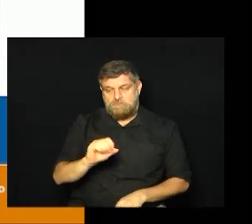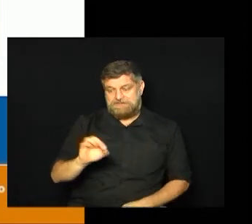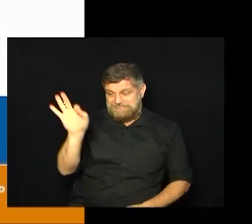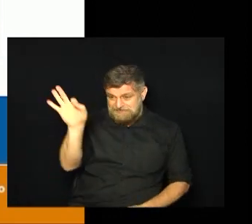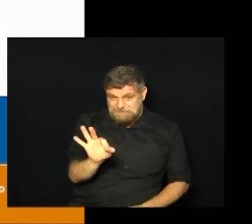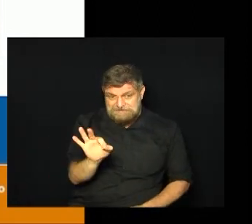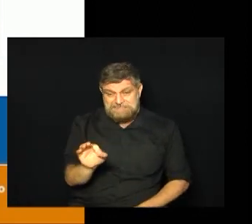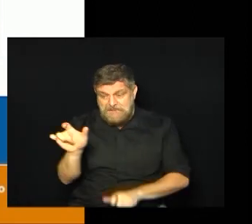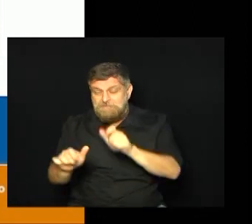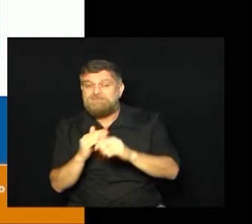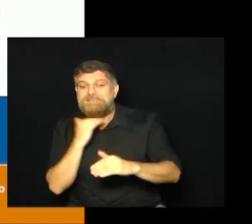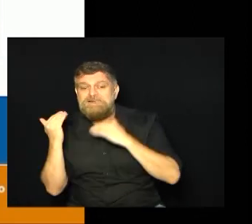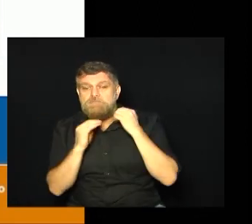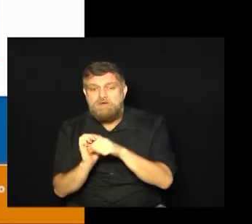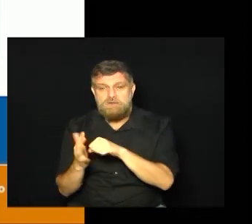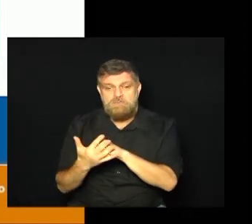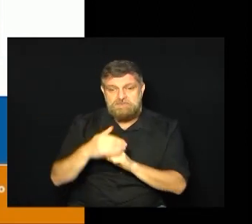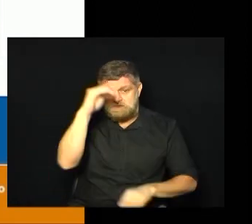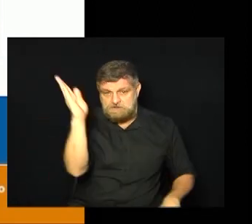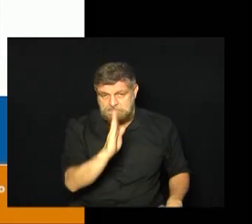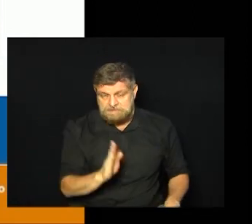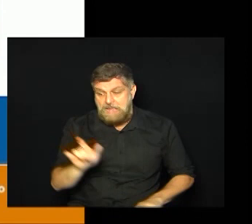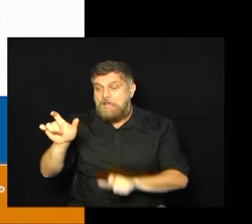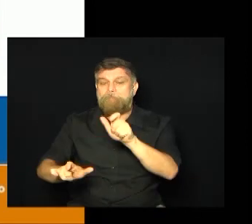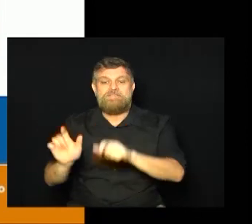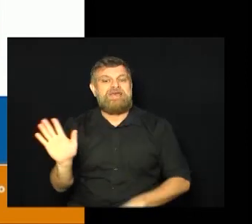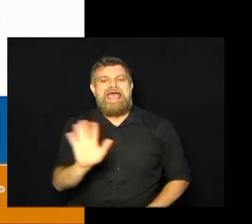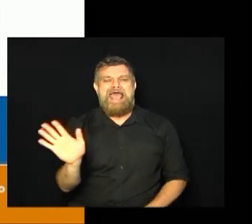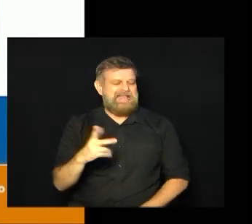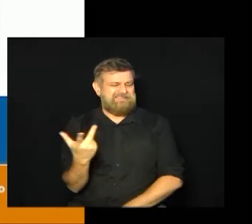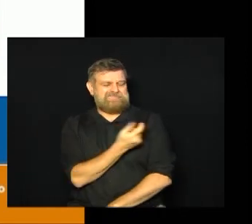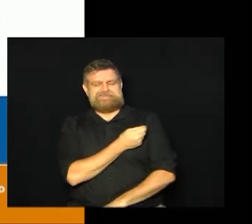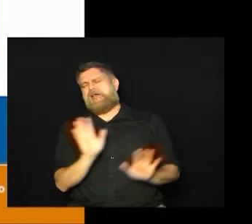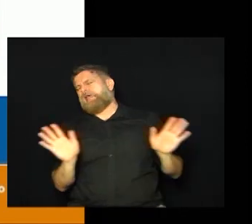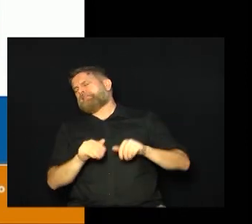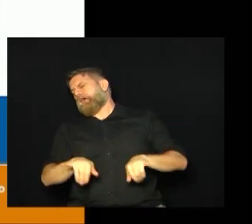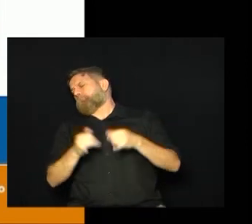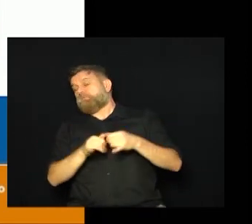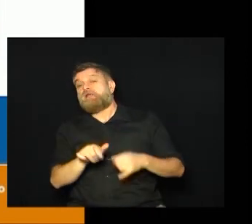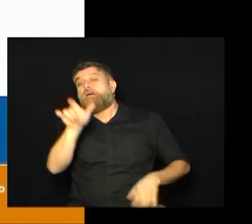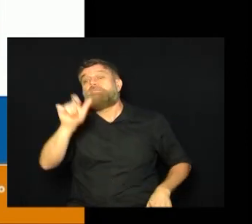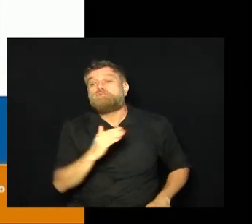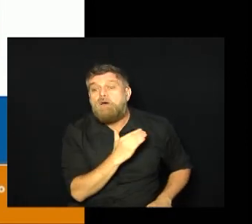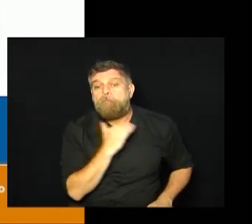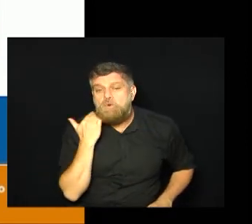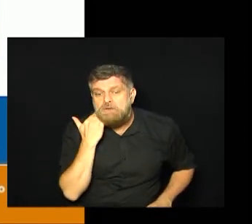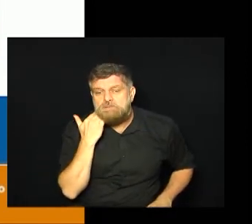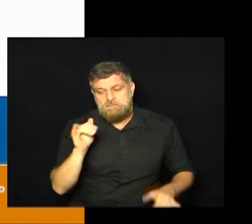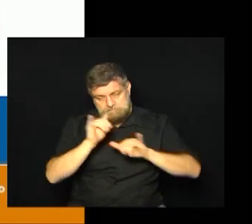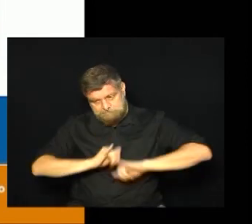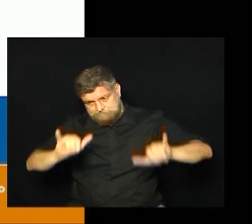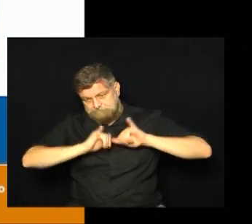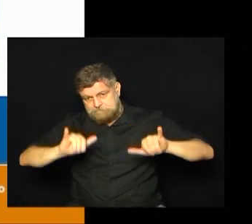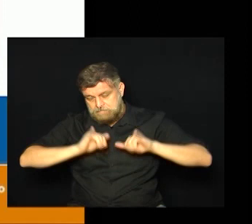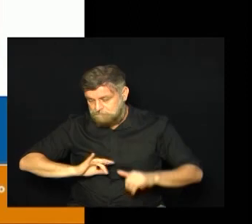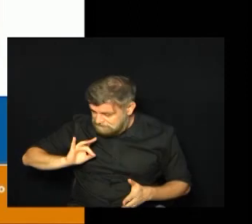80% das mortes por Covid no Brasil são de quem não tomou a vacina. Então, divulgue essas informações que